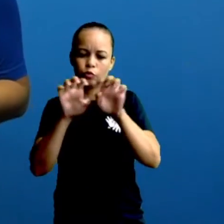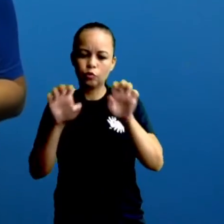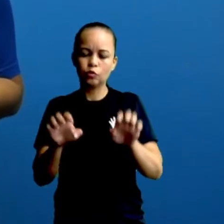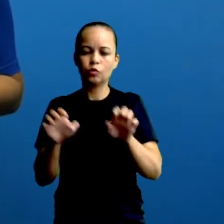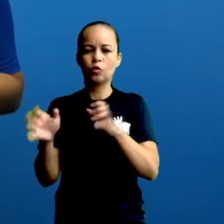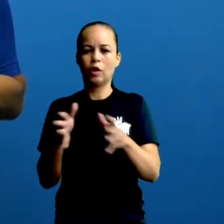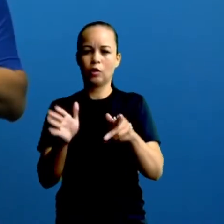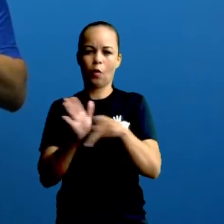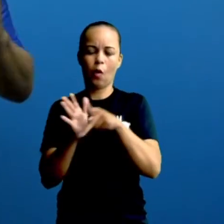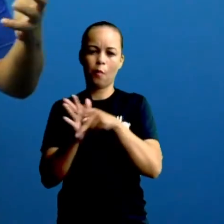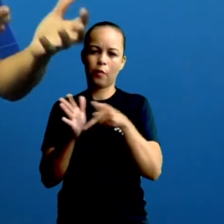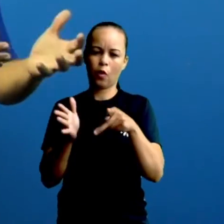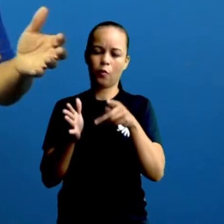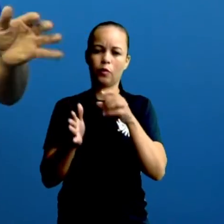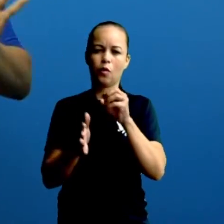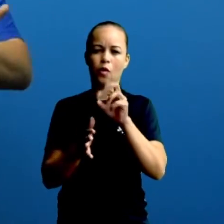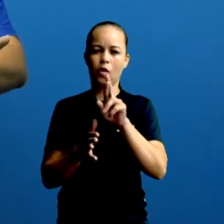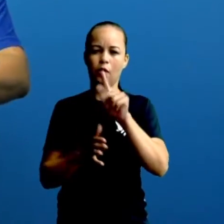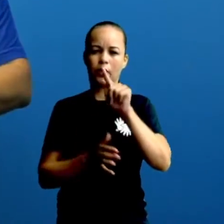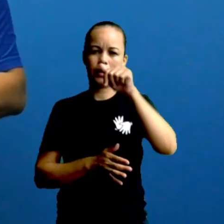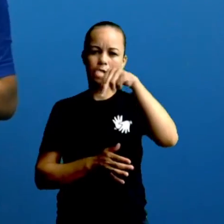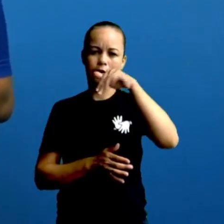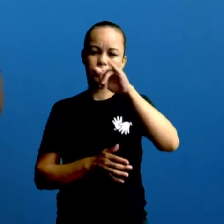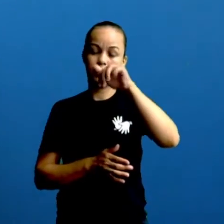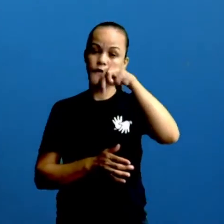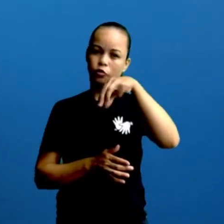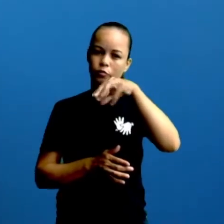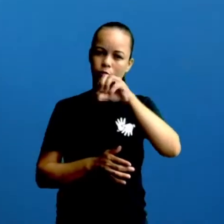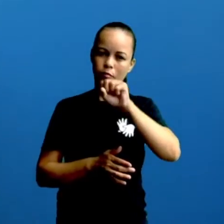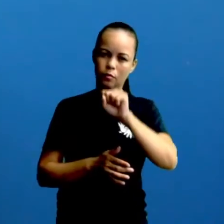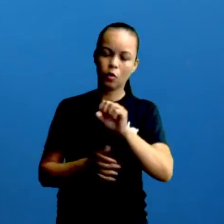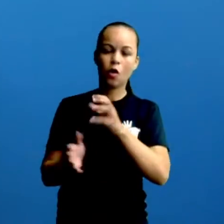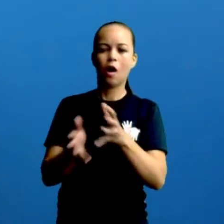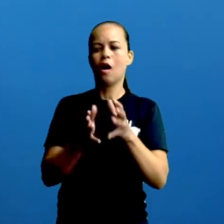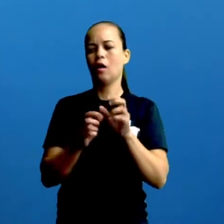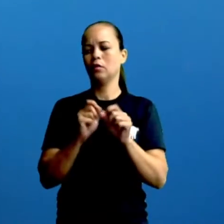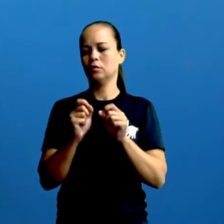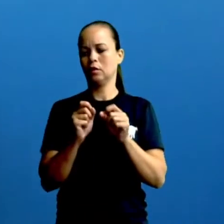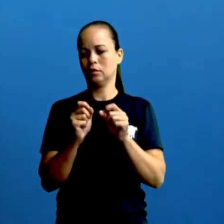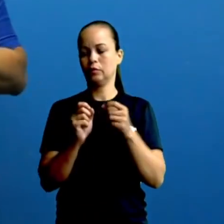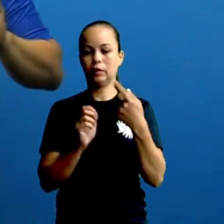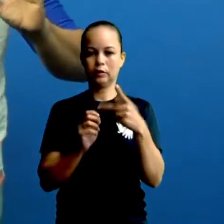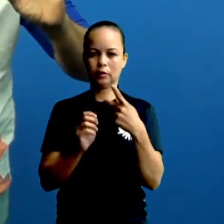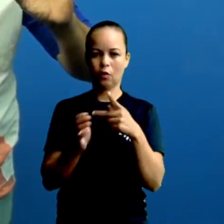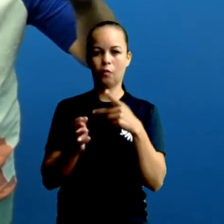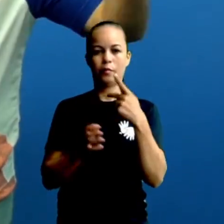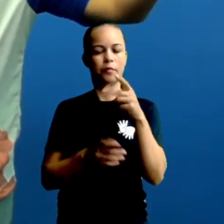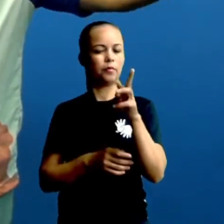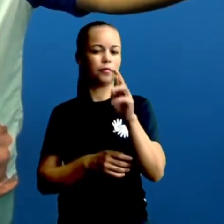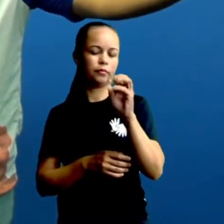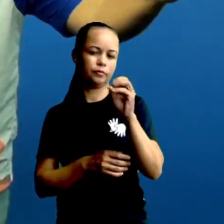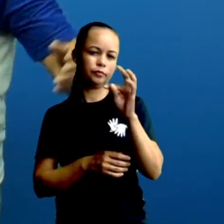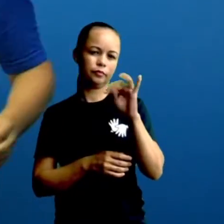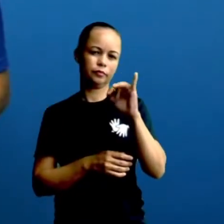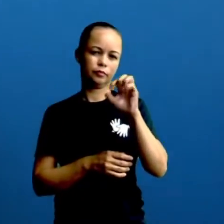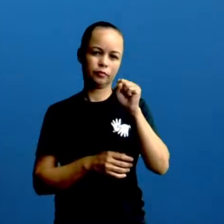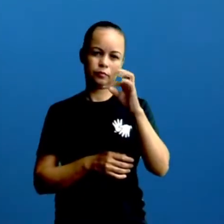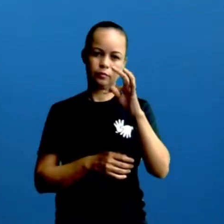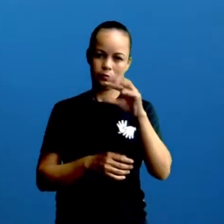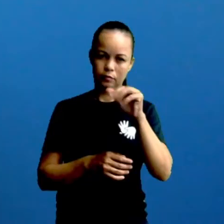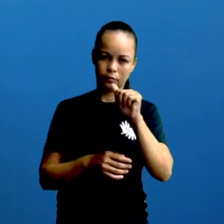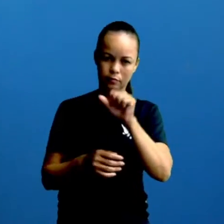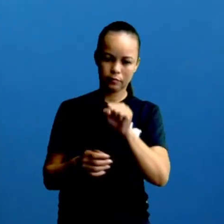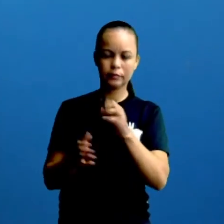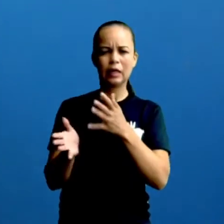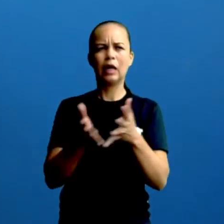próprio organismo. Então, por esta razão, eles fazem parte de um grupo diferente. Eles são protistas, tá? Onde está lá também os protozoários. Então,